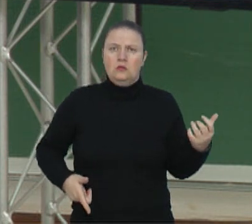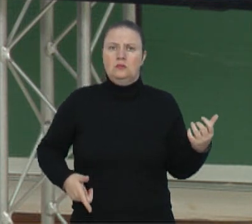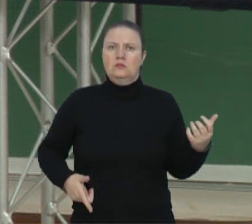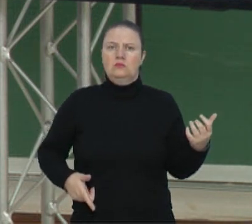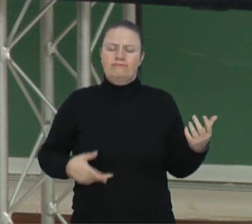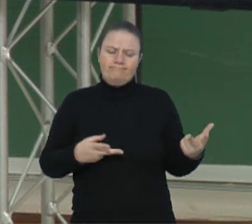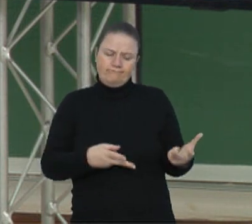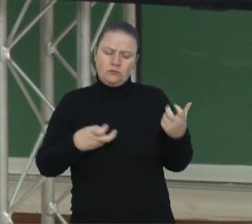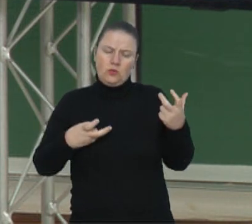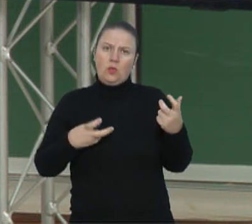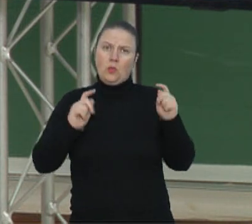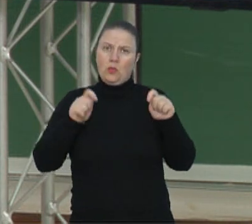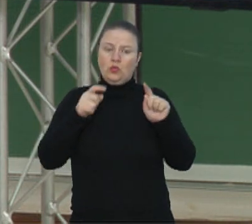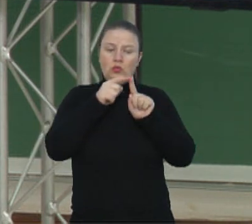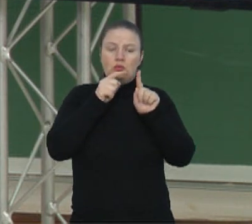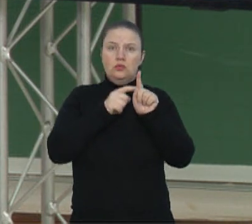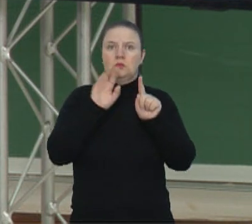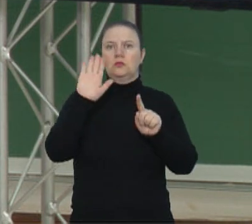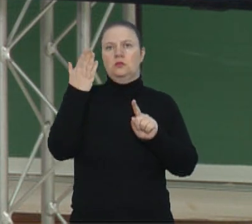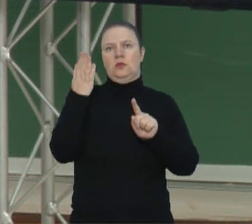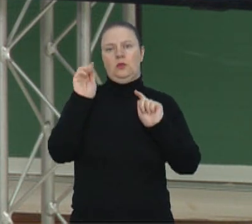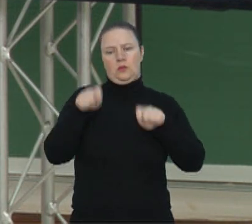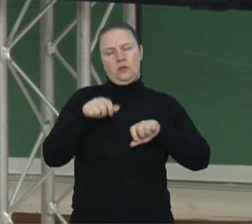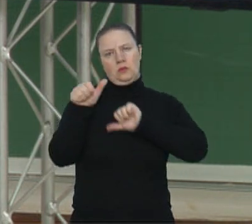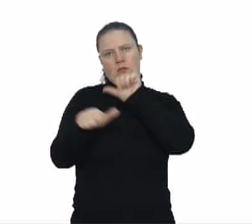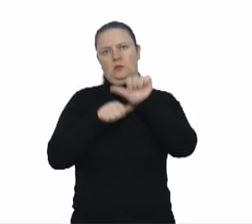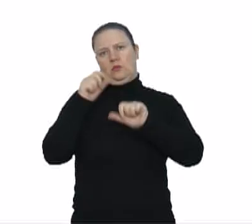do timbre que a gente fala, né?